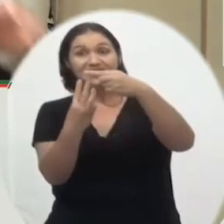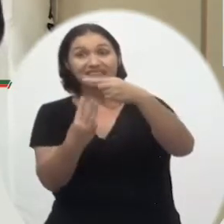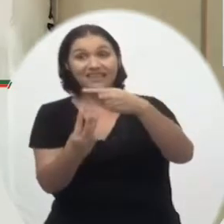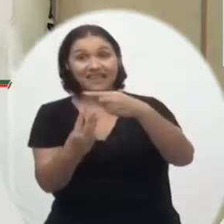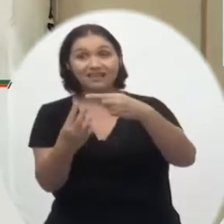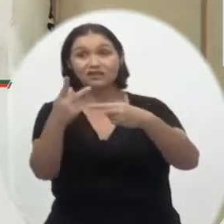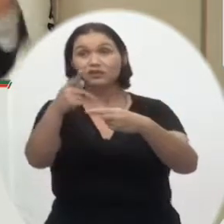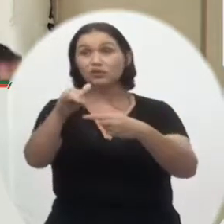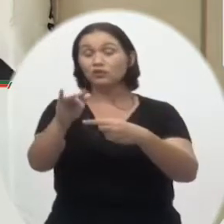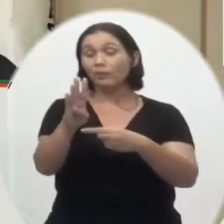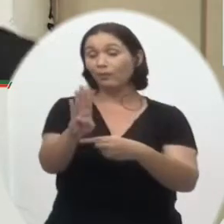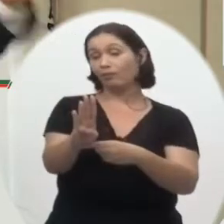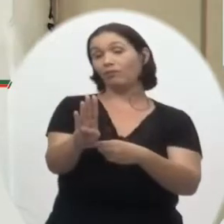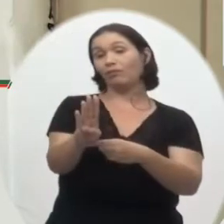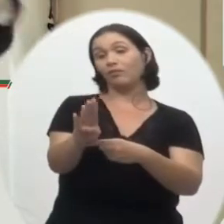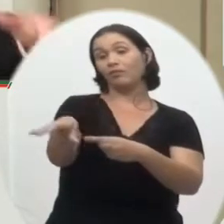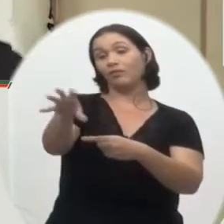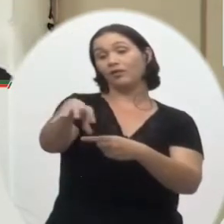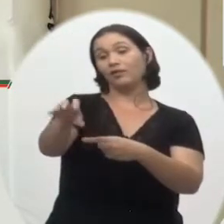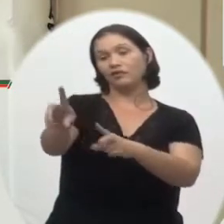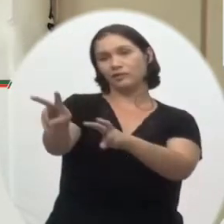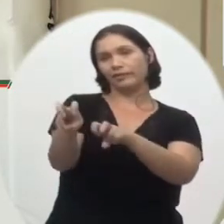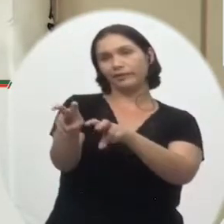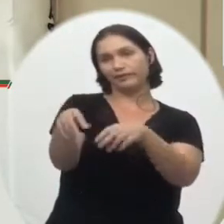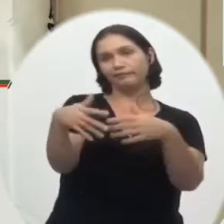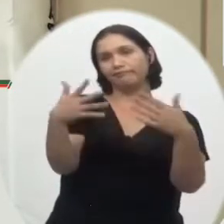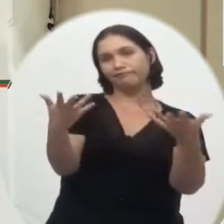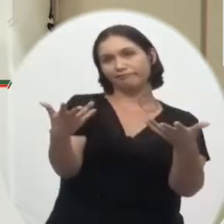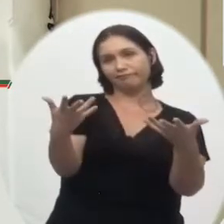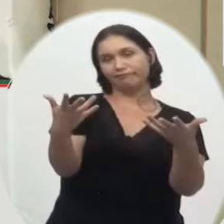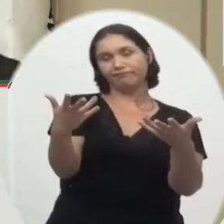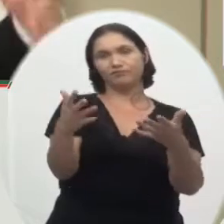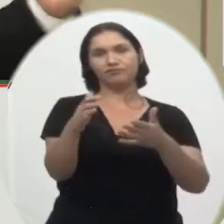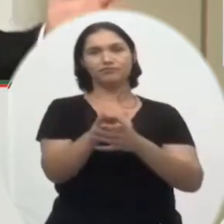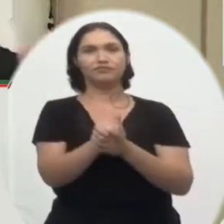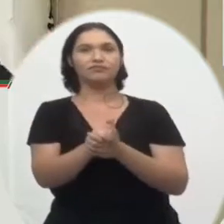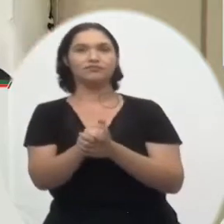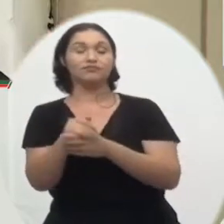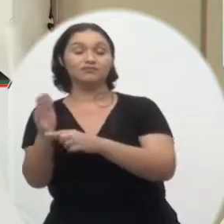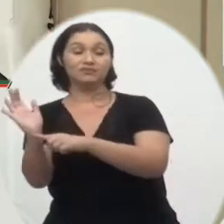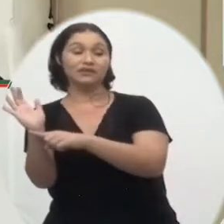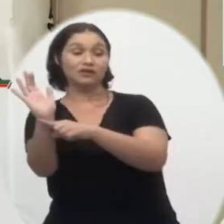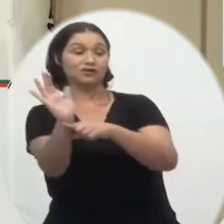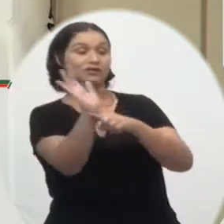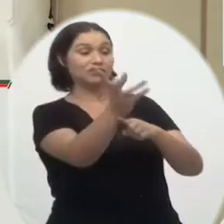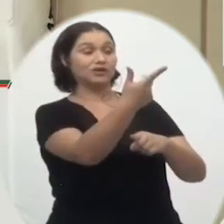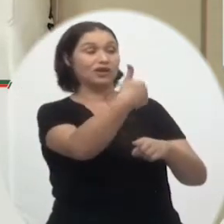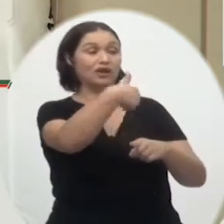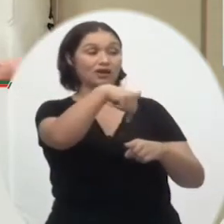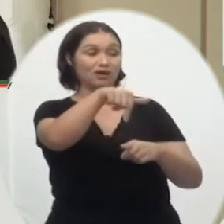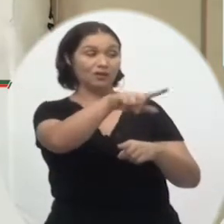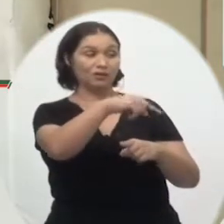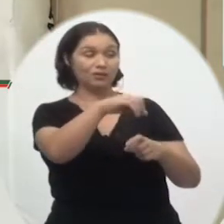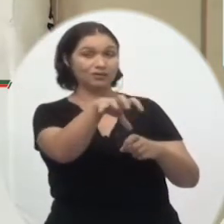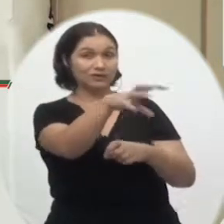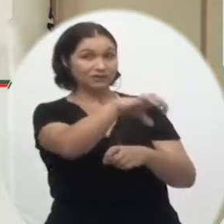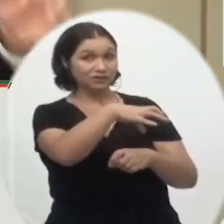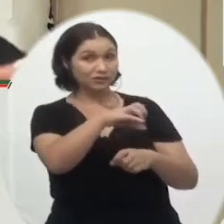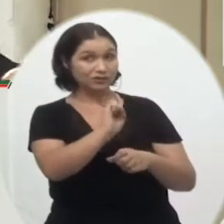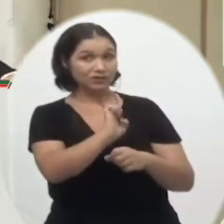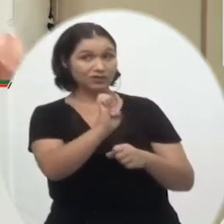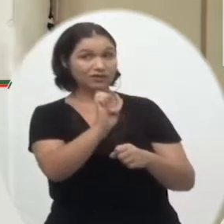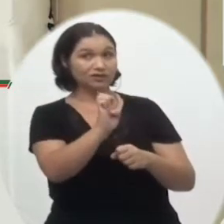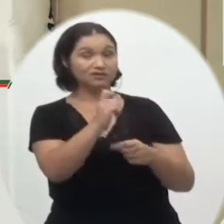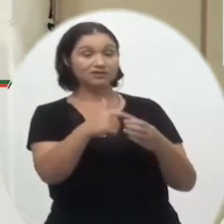né? De toda a nossa região agrícola, bendita, né? Nossos 4 vereadores lá, que também ajuda a financiar as outras regiões. É muito importante isso. Estamos juntos nesse ponto